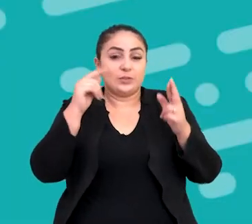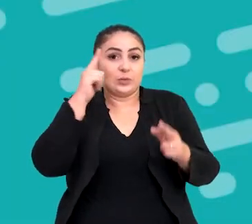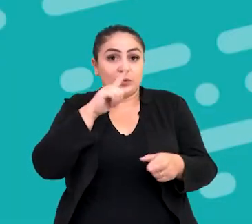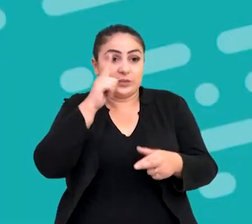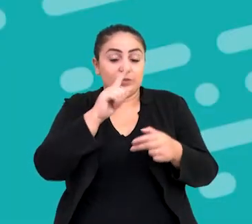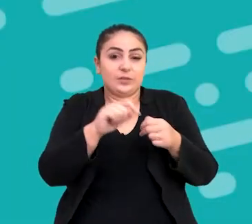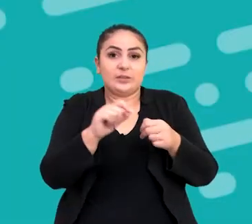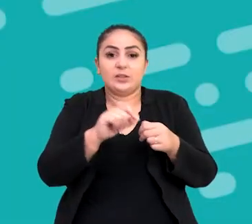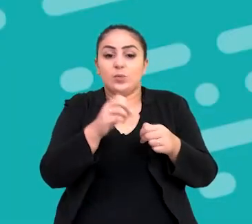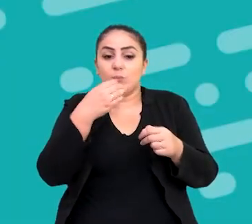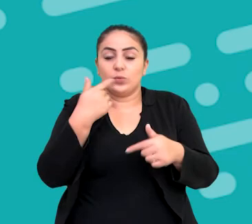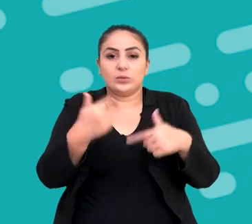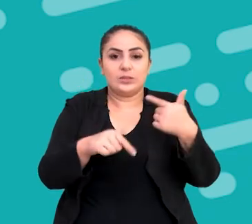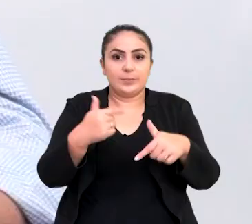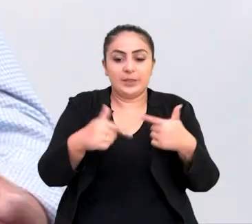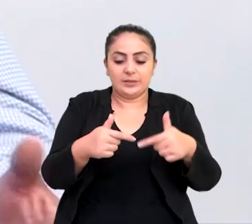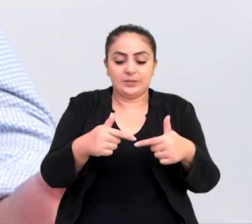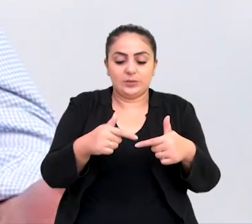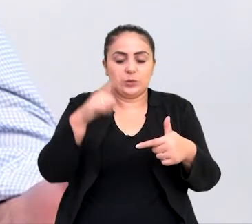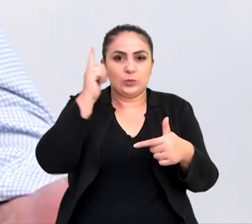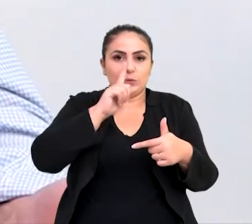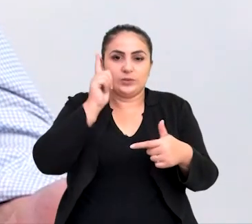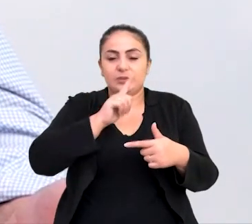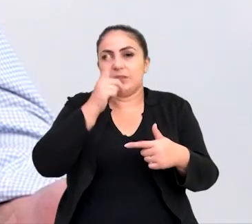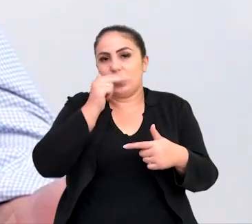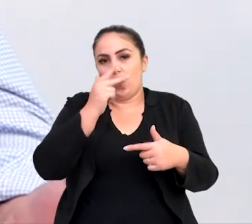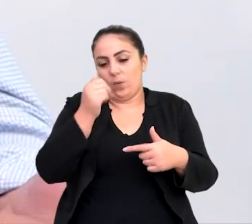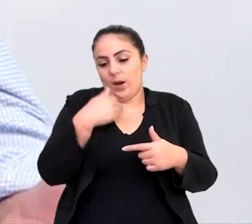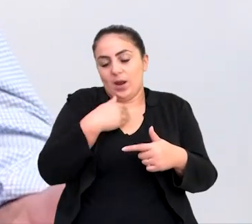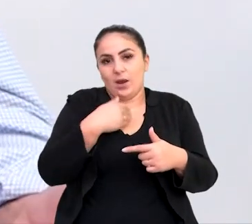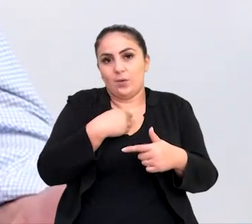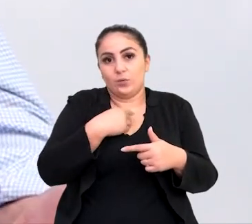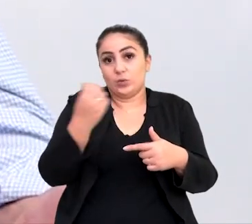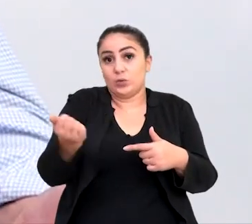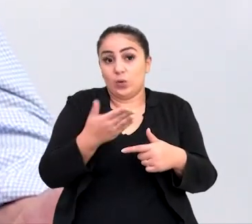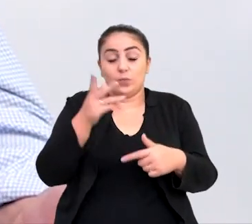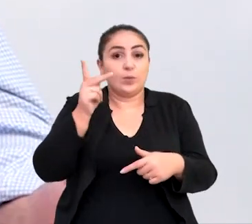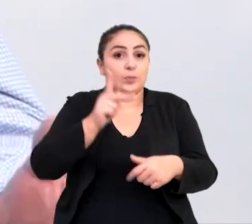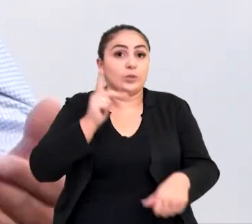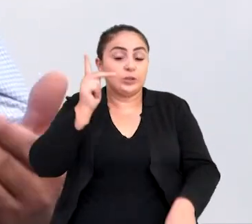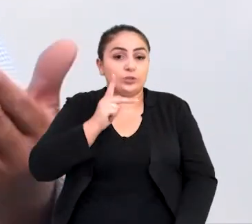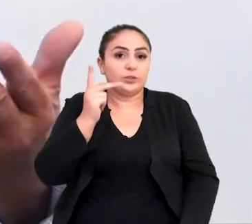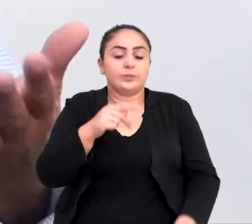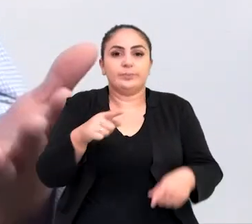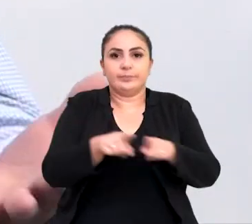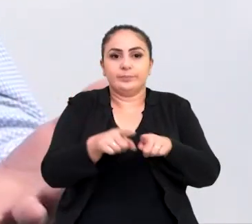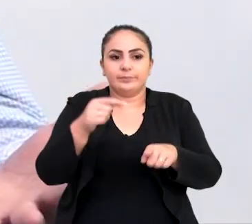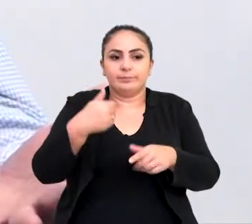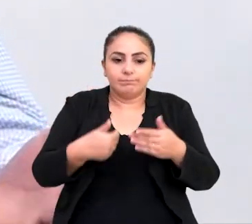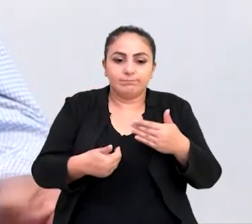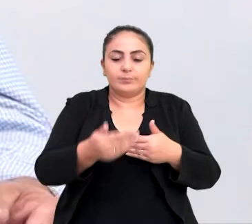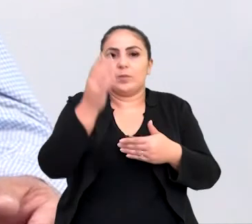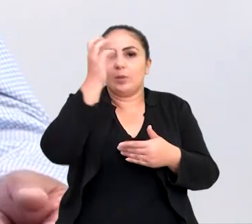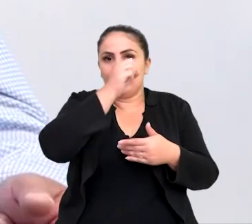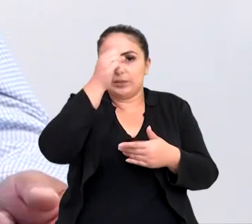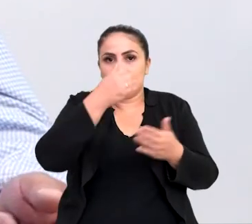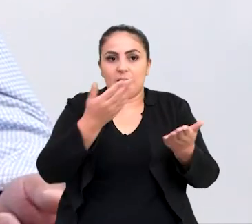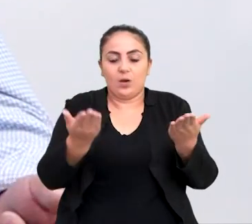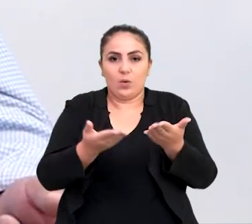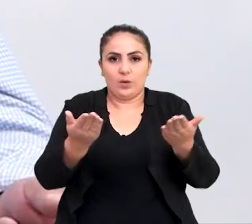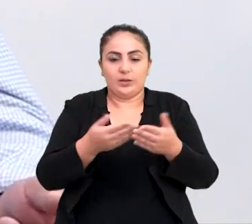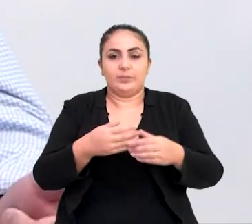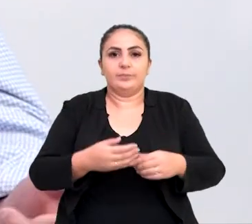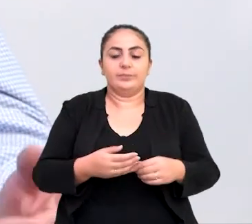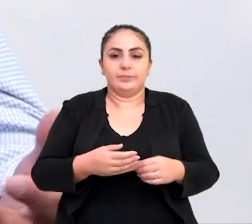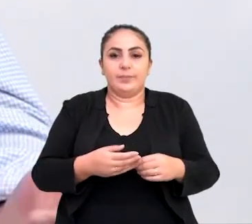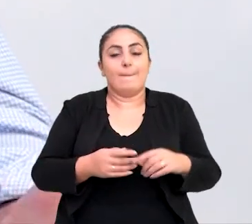de fazer um bom trabalho, de conseguir, como eu sou novo na política, então vou aprender daqui para frente ainda,